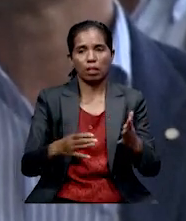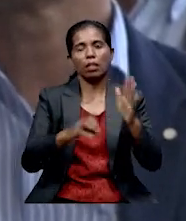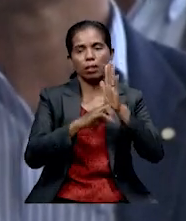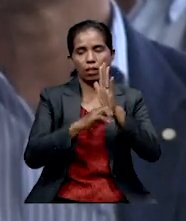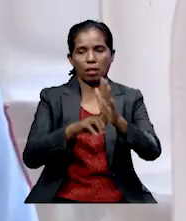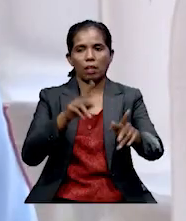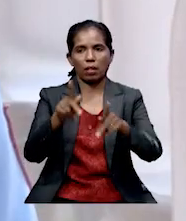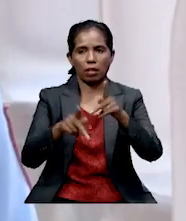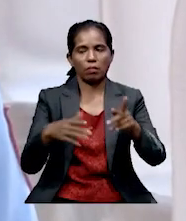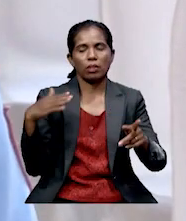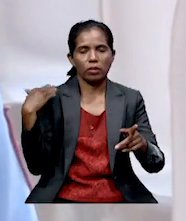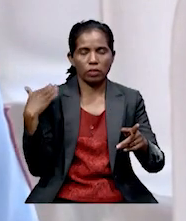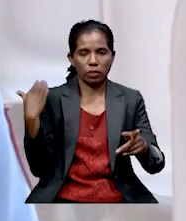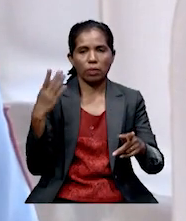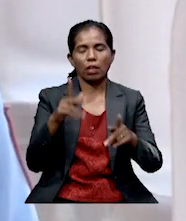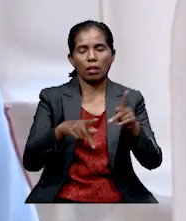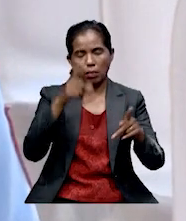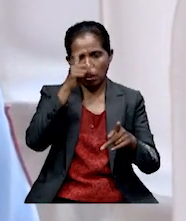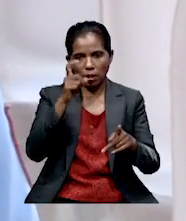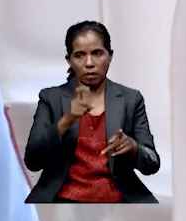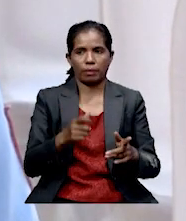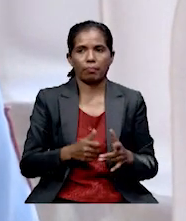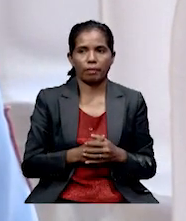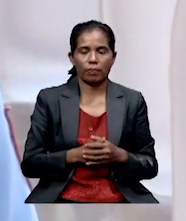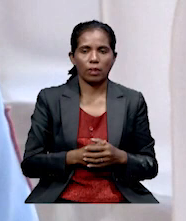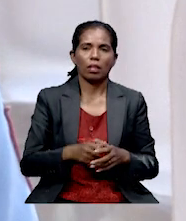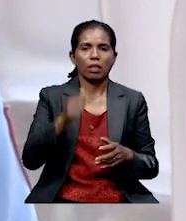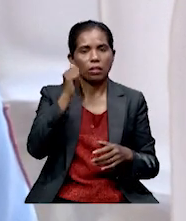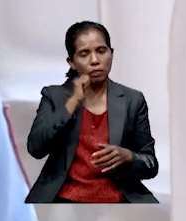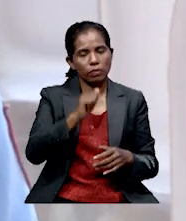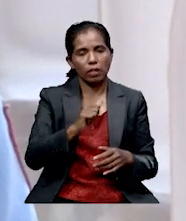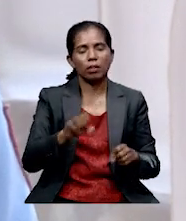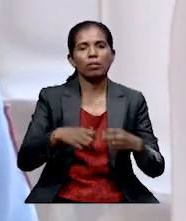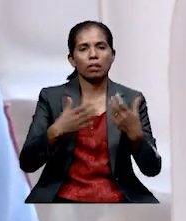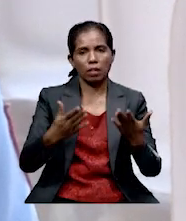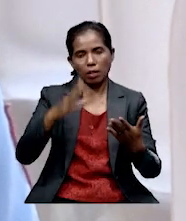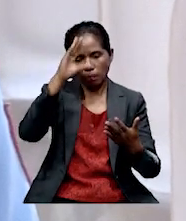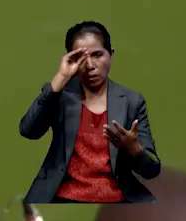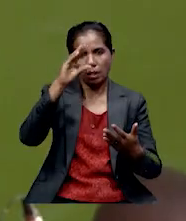maioria população jovens cá é uma idade ona. Feto, hira, mane hira.